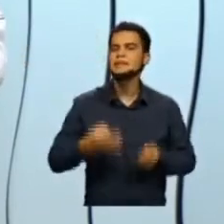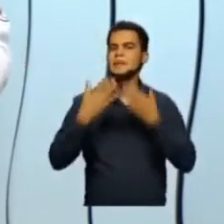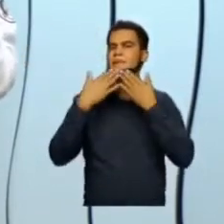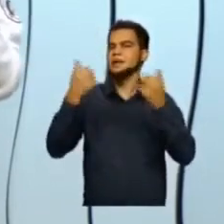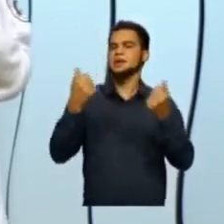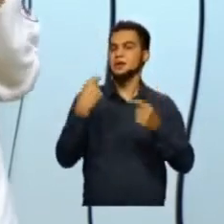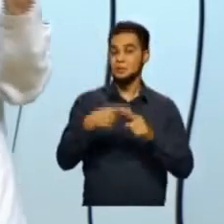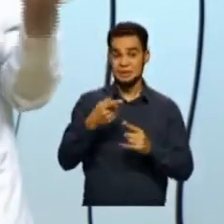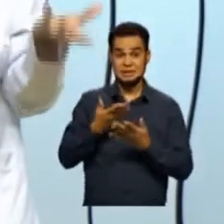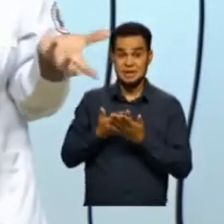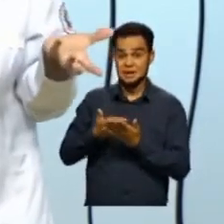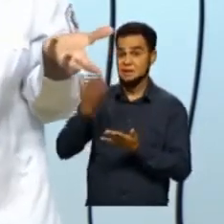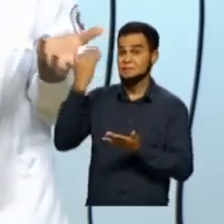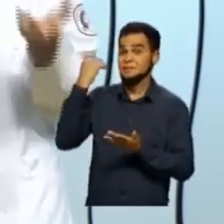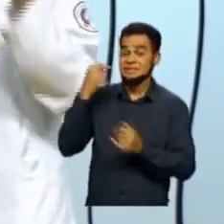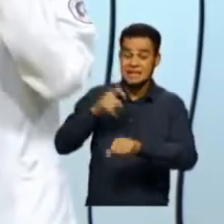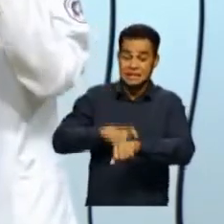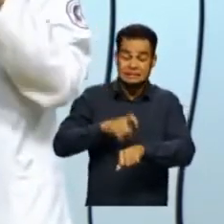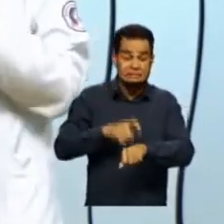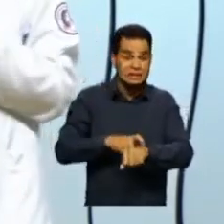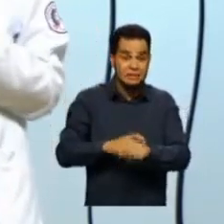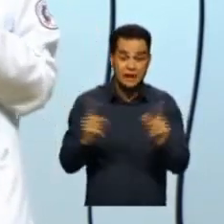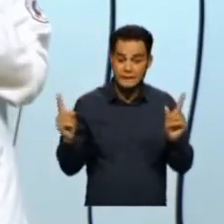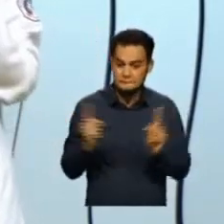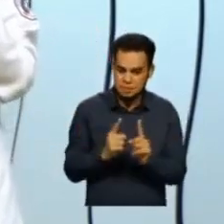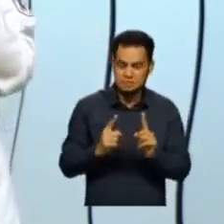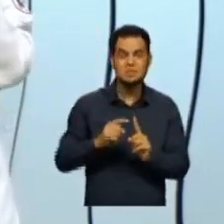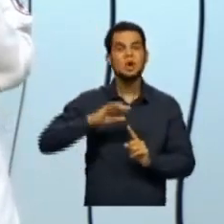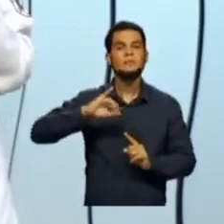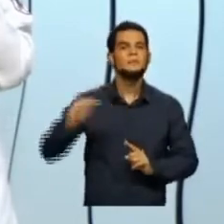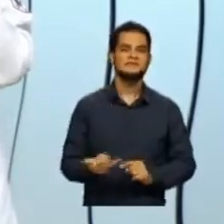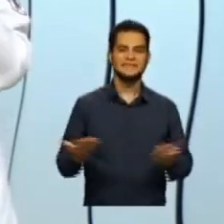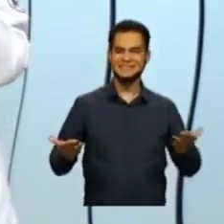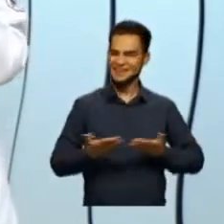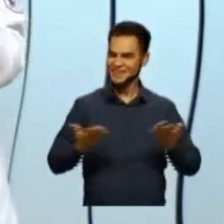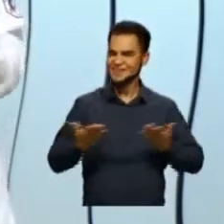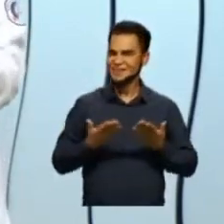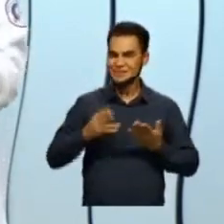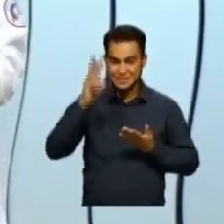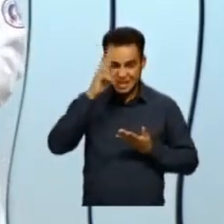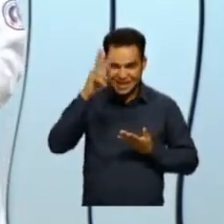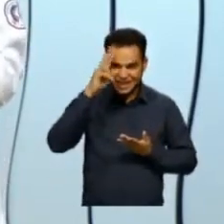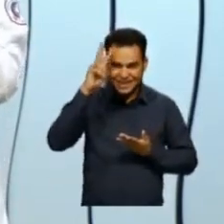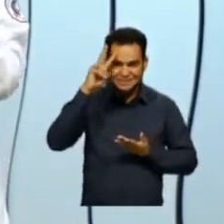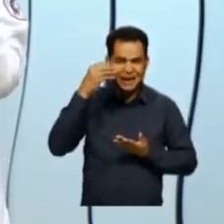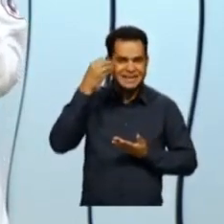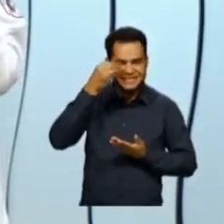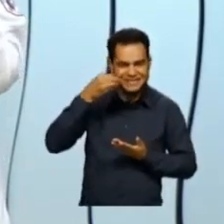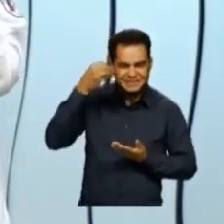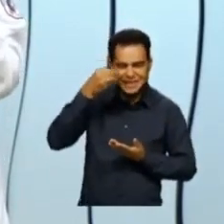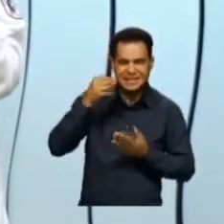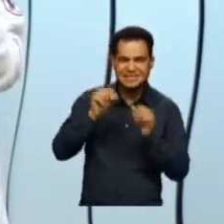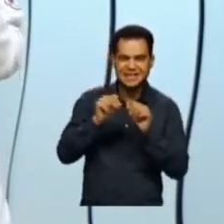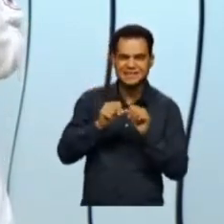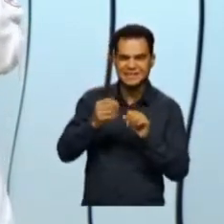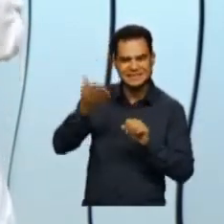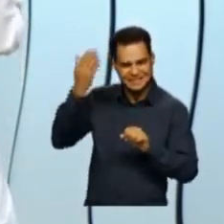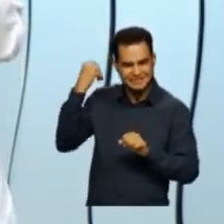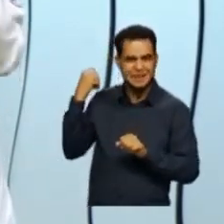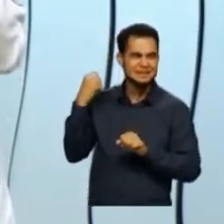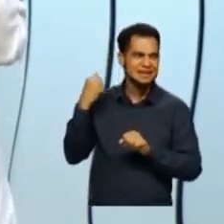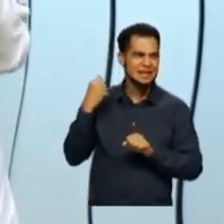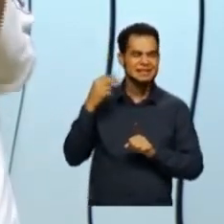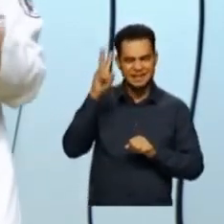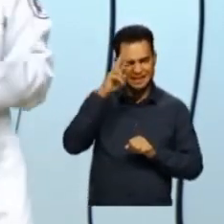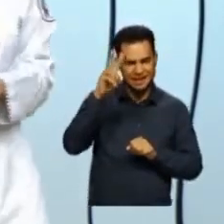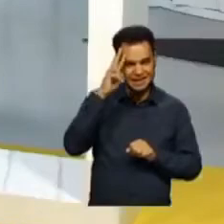passada o tempo não foi suficiente, então hoje eu quero retomar rapidamente com vocês o nosso experimento que nós fizemos aqui,